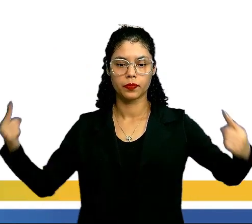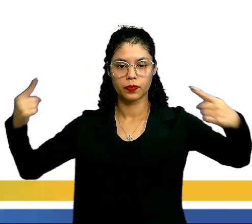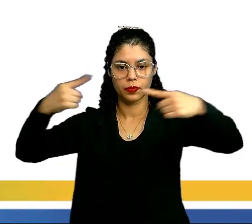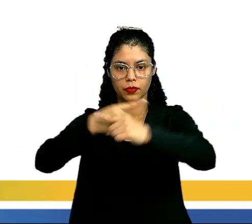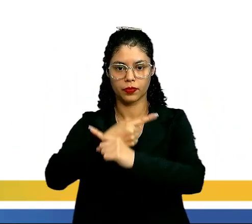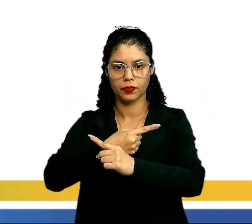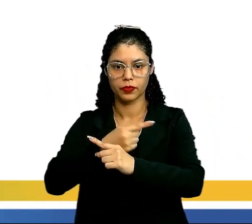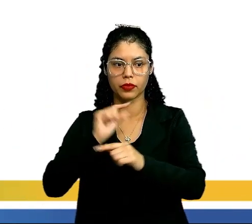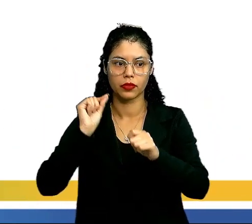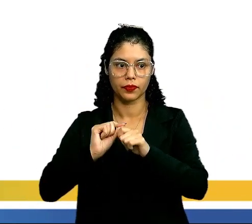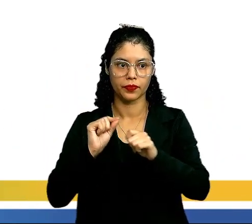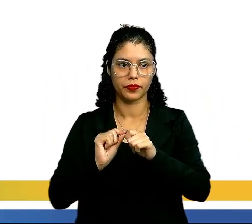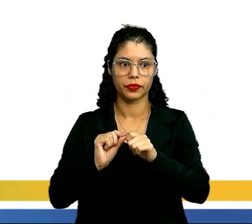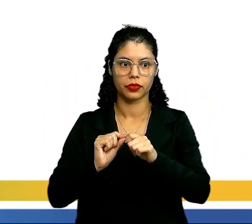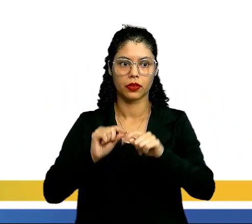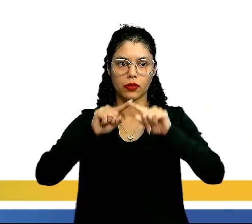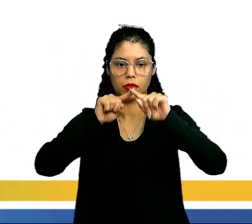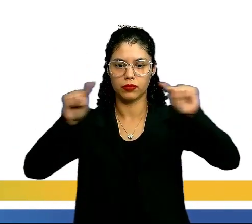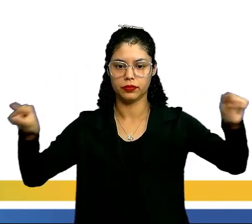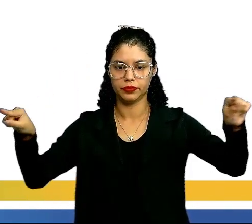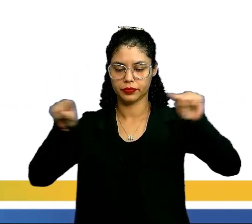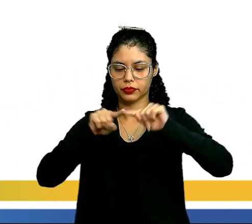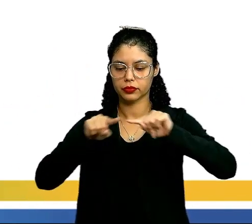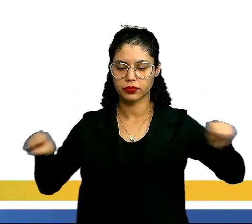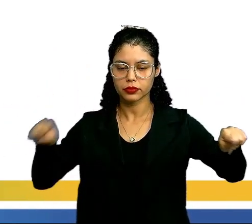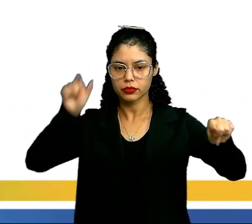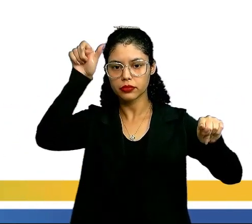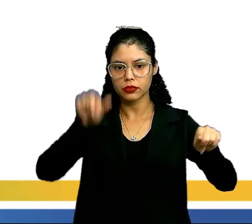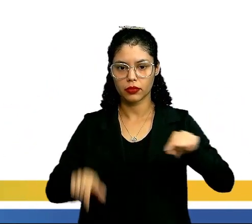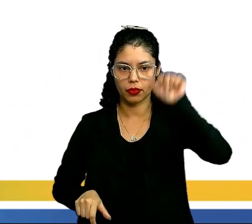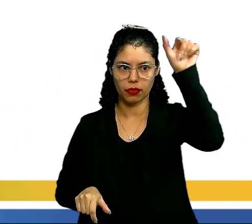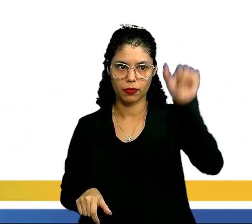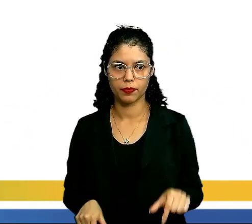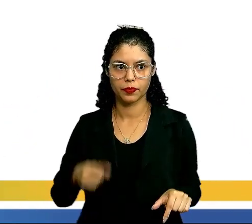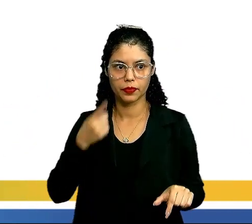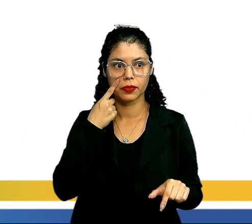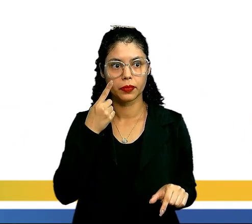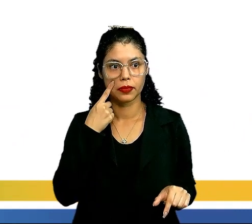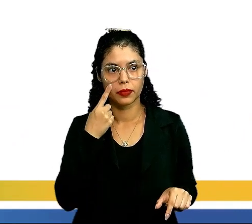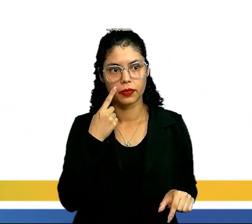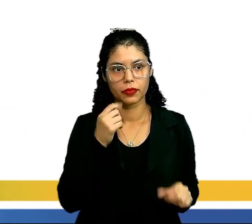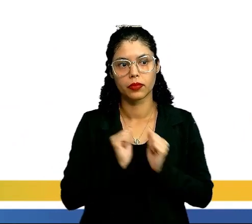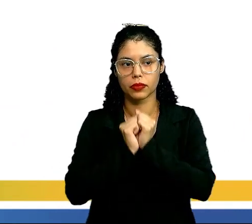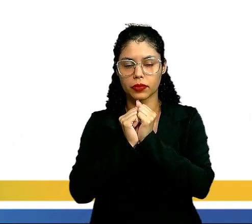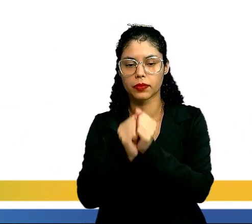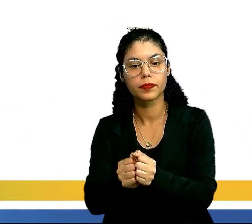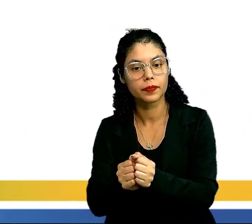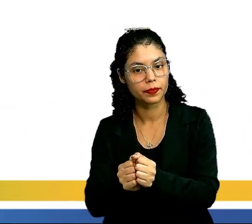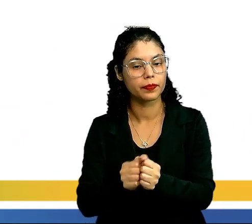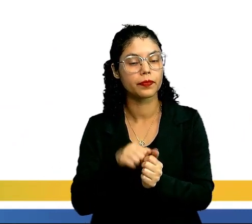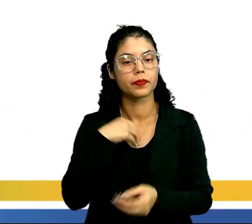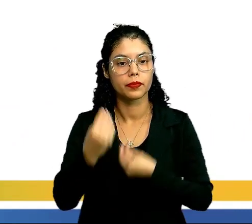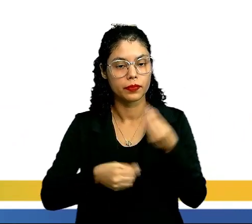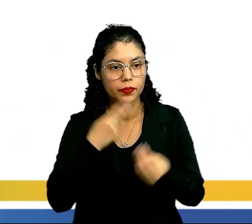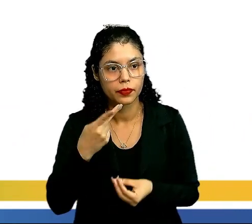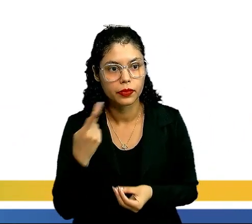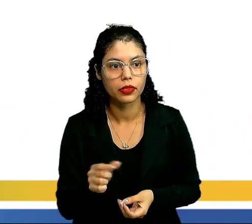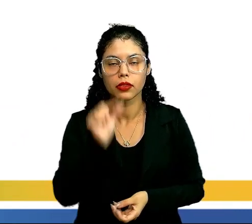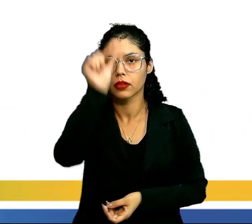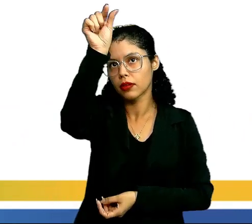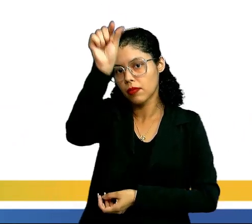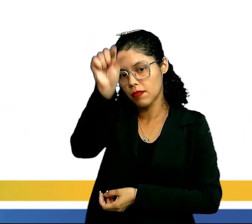cruzam formando ângulos retos. Olha que interessante, eu quero que vocês observem junto comigo. Como eu falei,